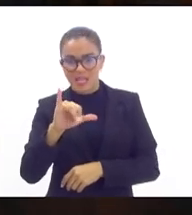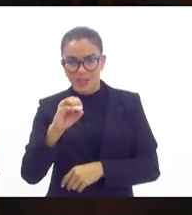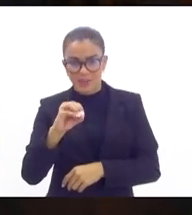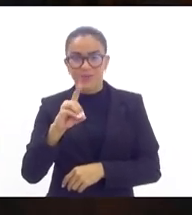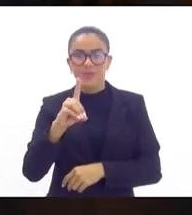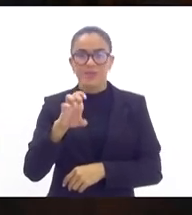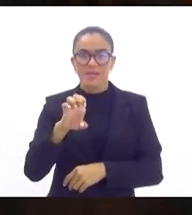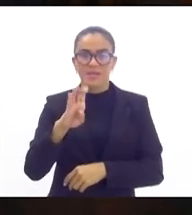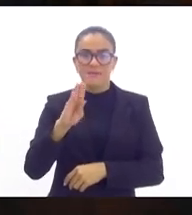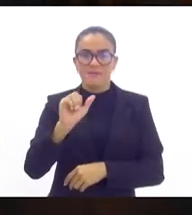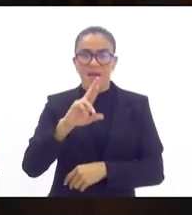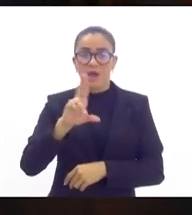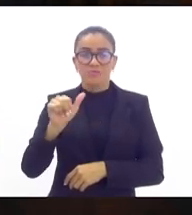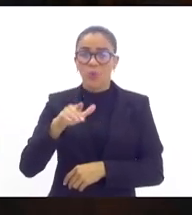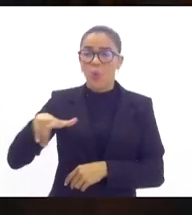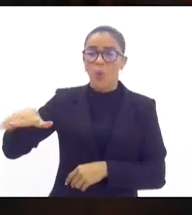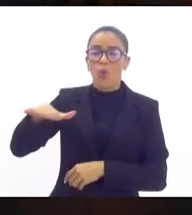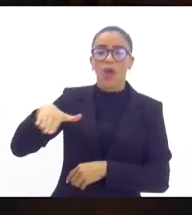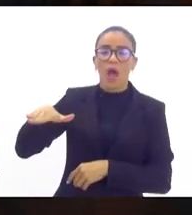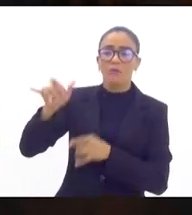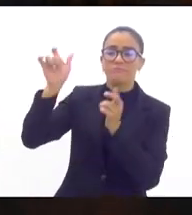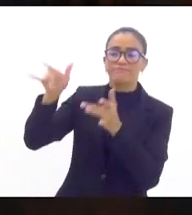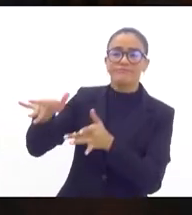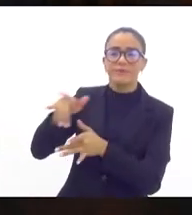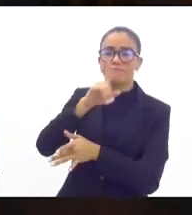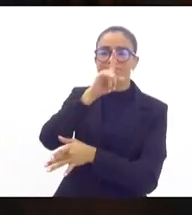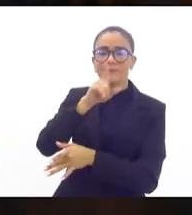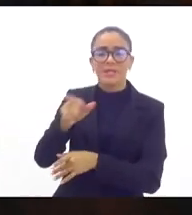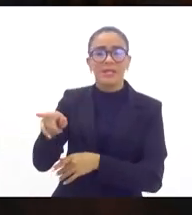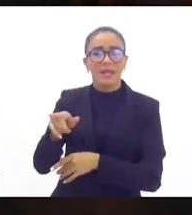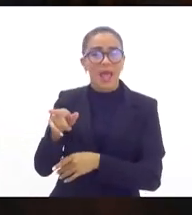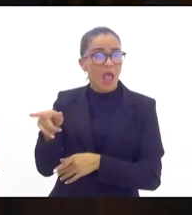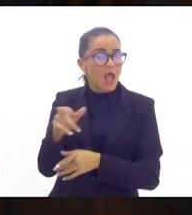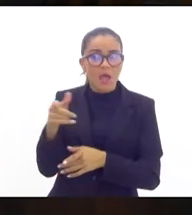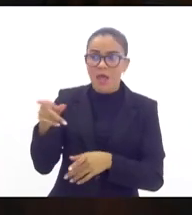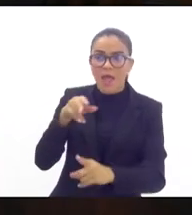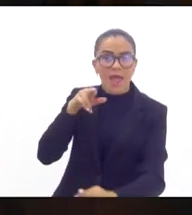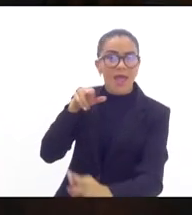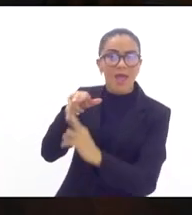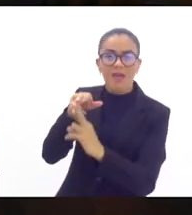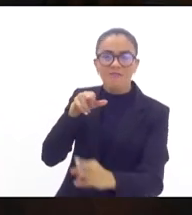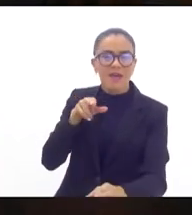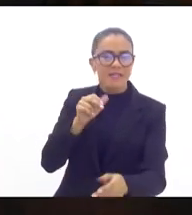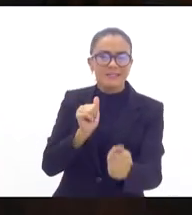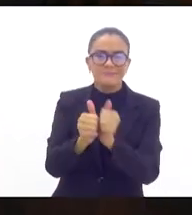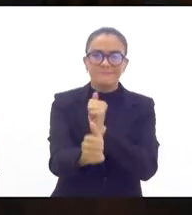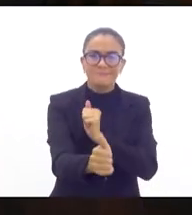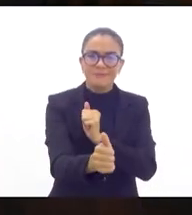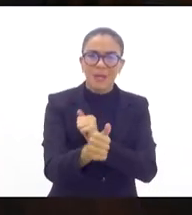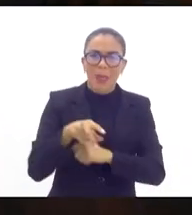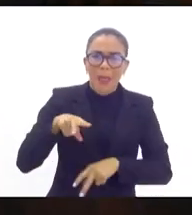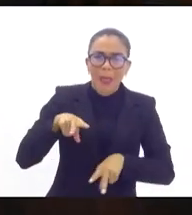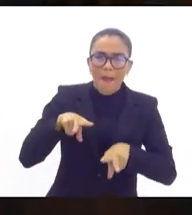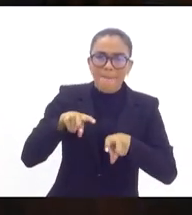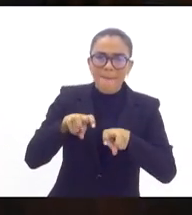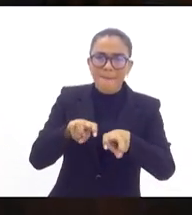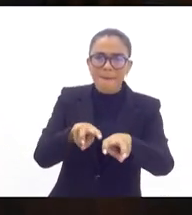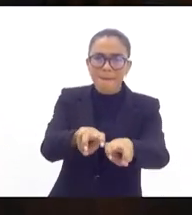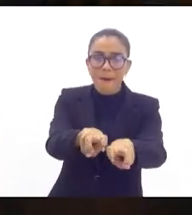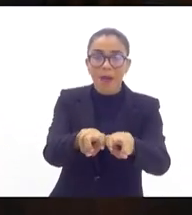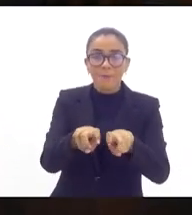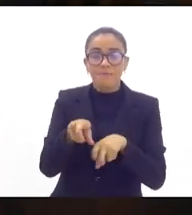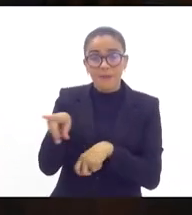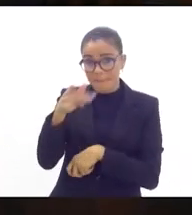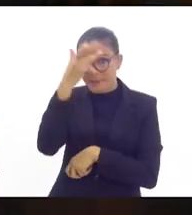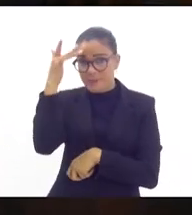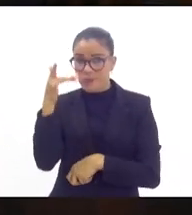em Barro lá o local Ocioso que tá lá abandonado que é referência do atletismo no nosso estado hoje tivemos um jovem ele quer praticar uma